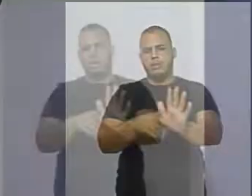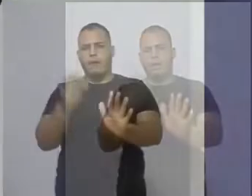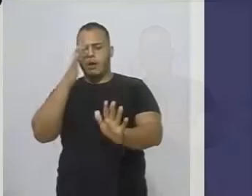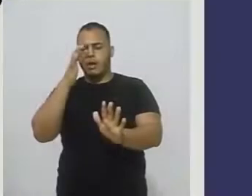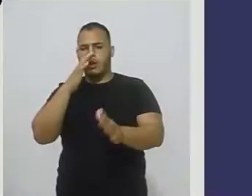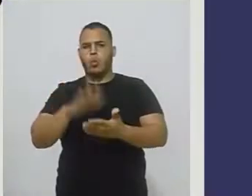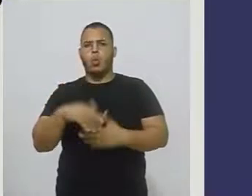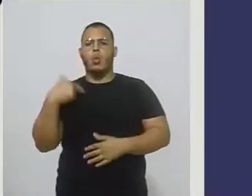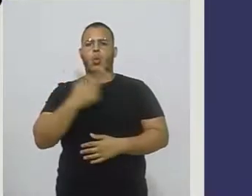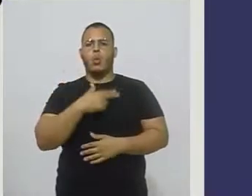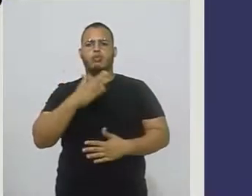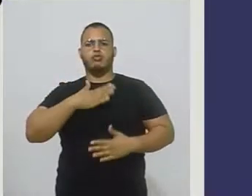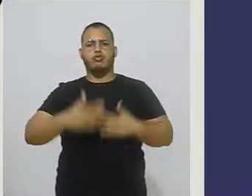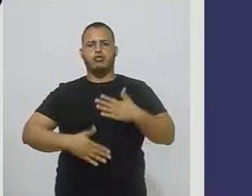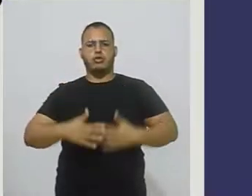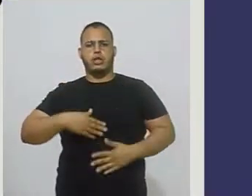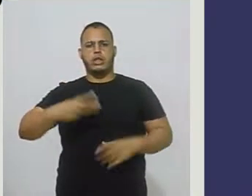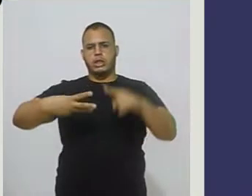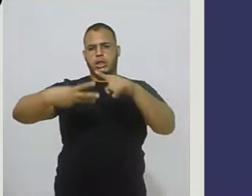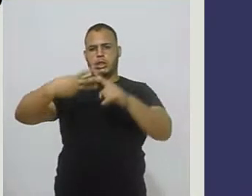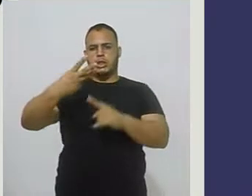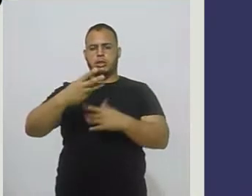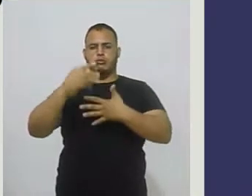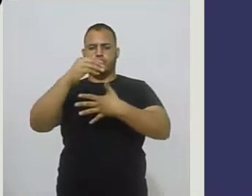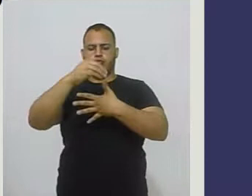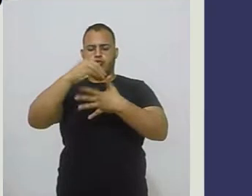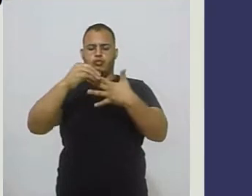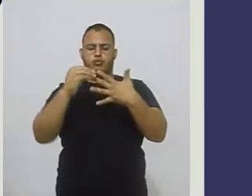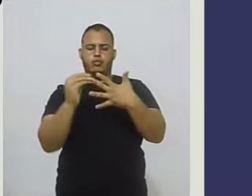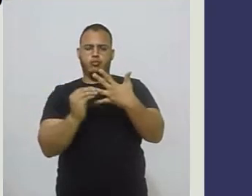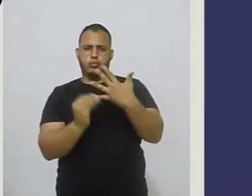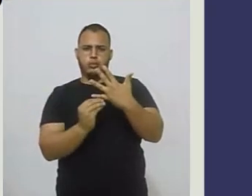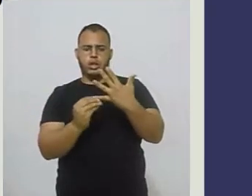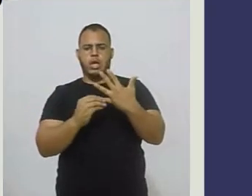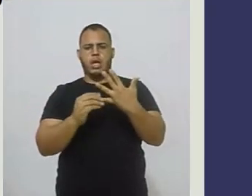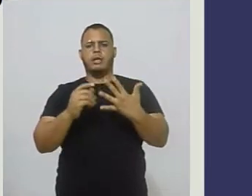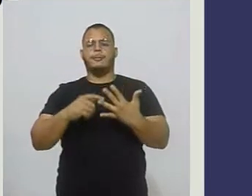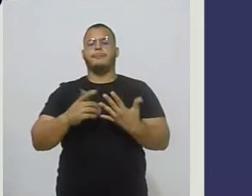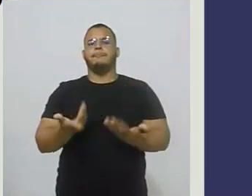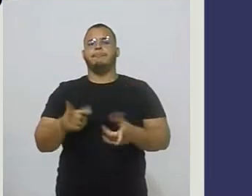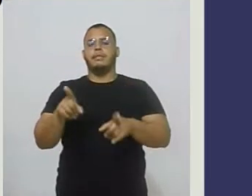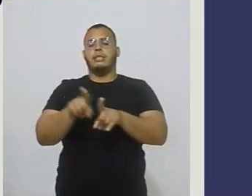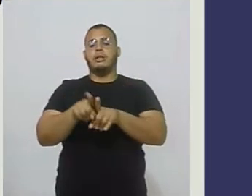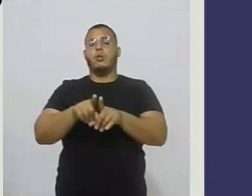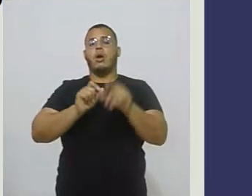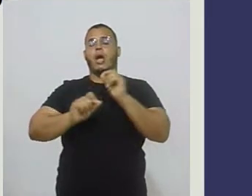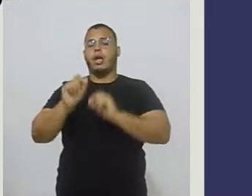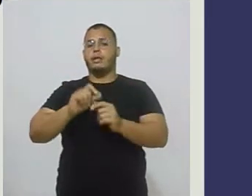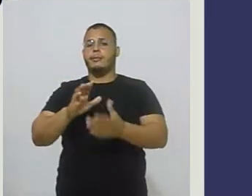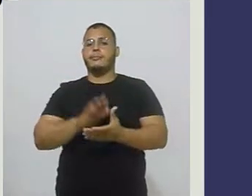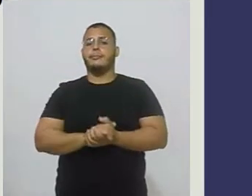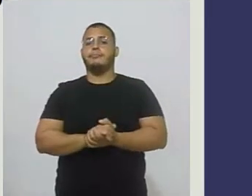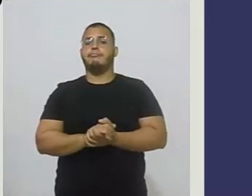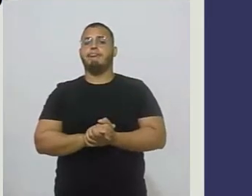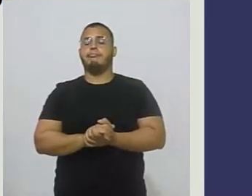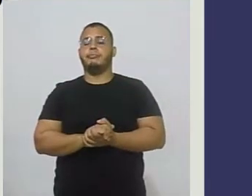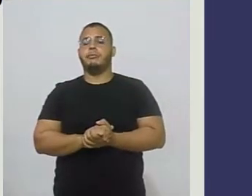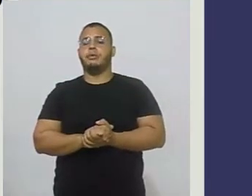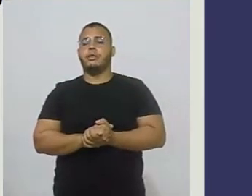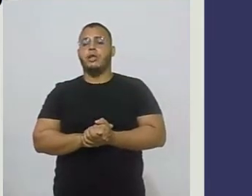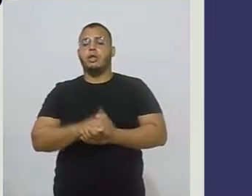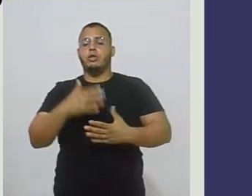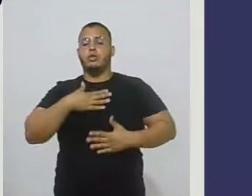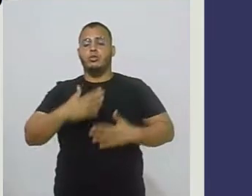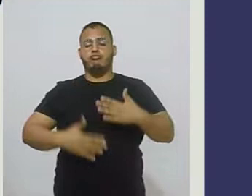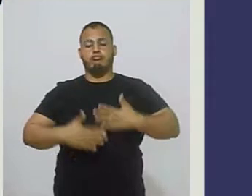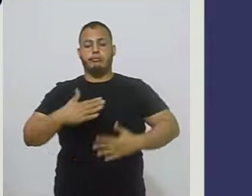nosso corpo, existem 3 tipos de glândulas. Essas glândulas, né, são aí estruturas do nosso corpo